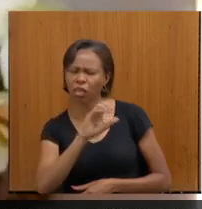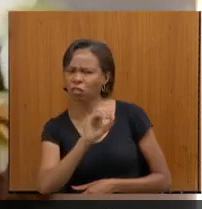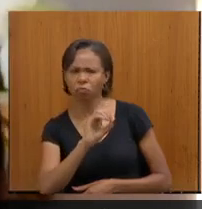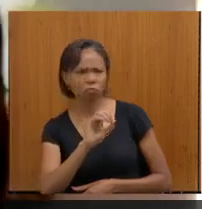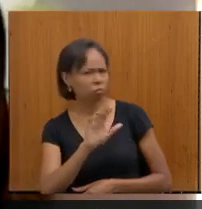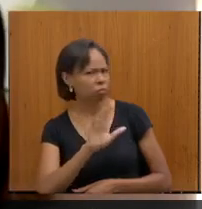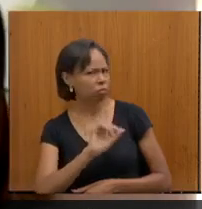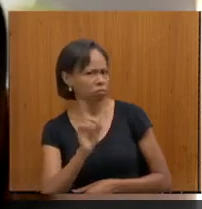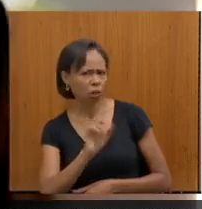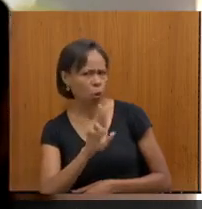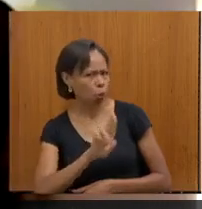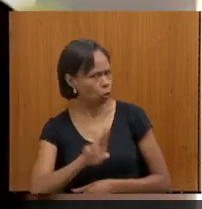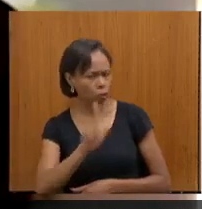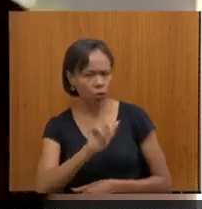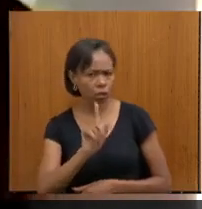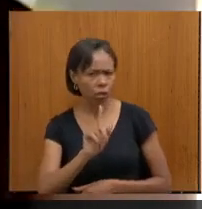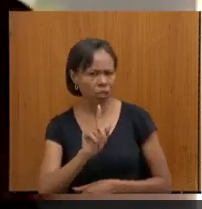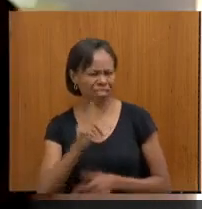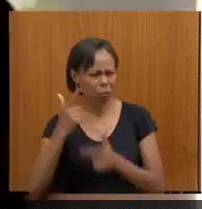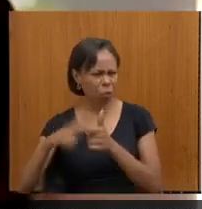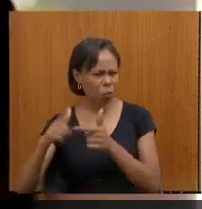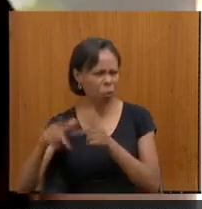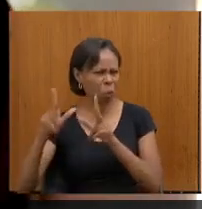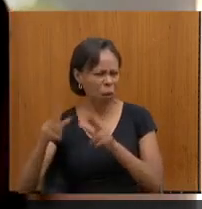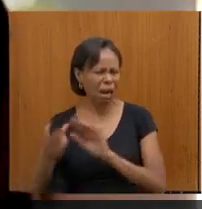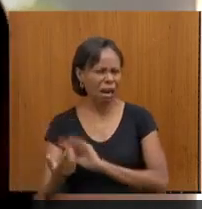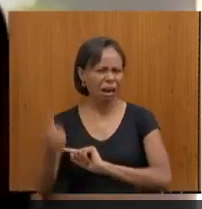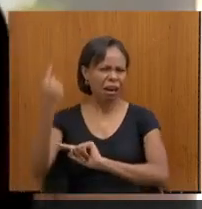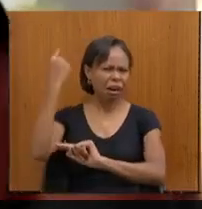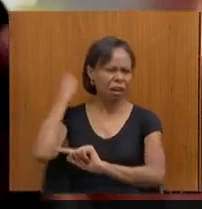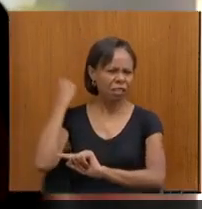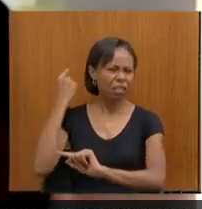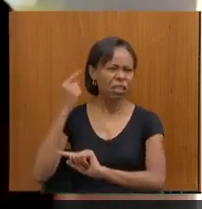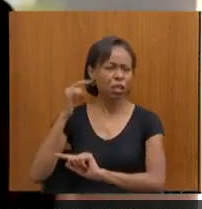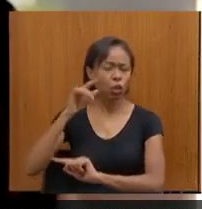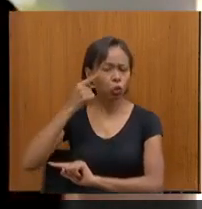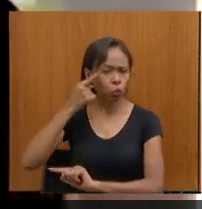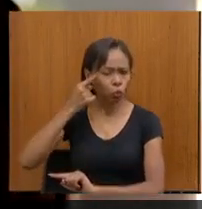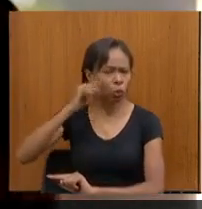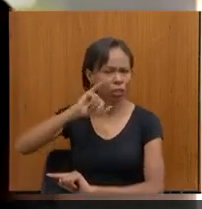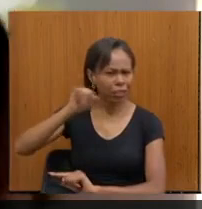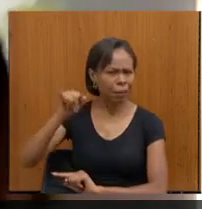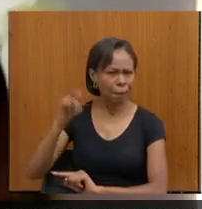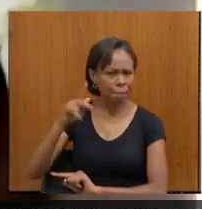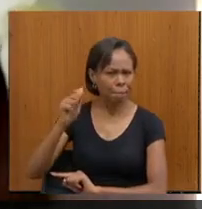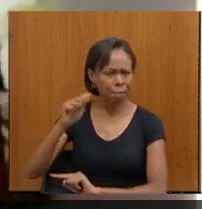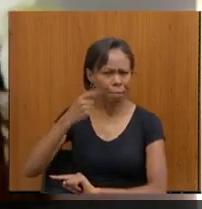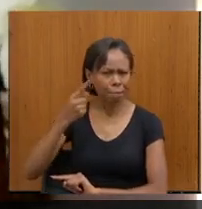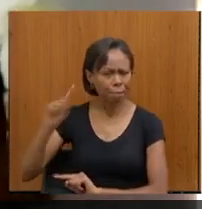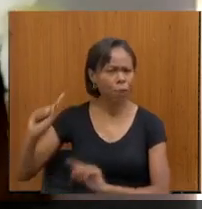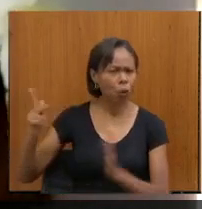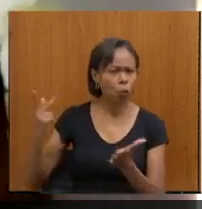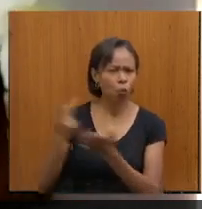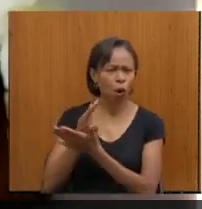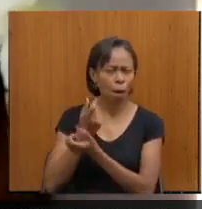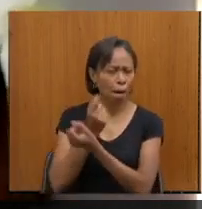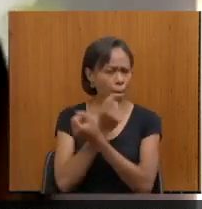fukushima no Japão e teve o mel tão não se